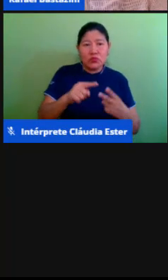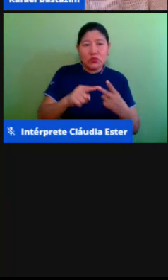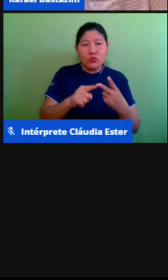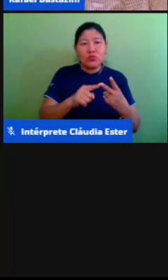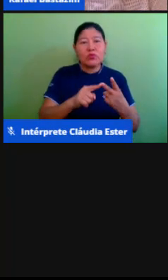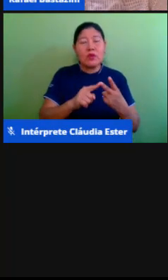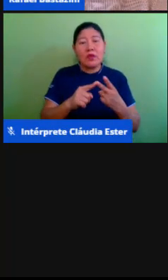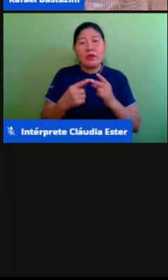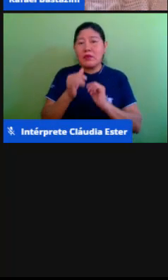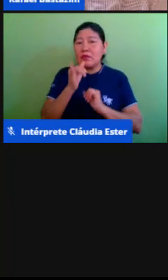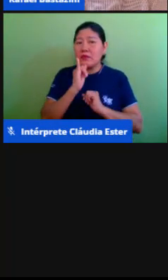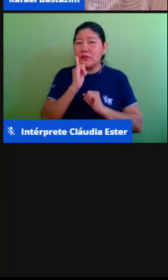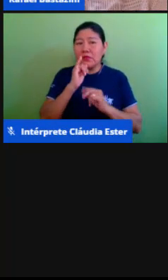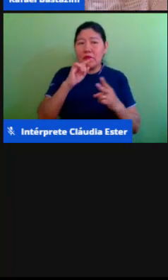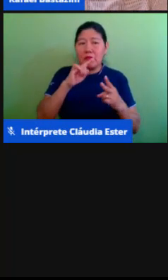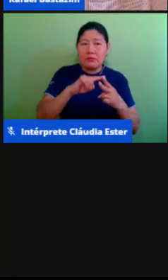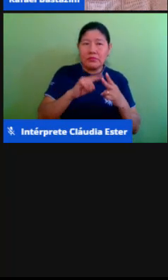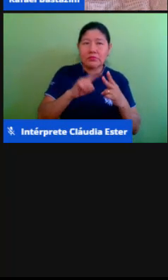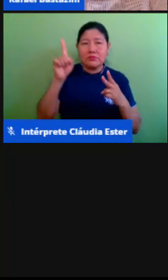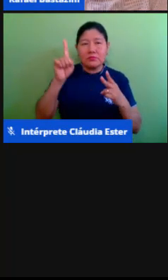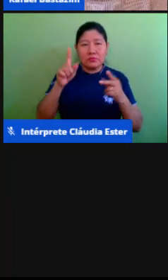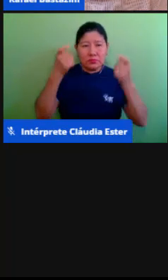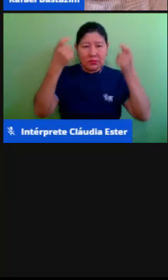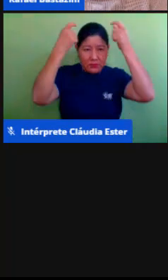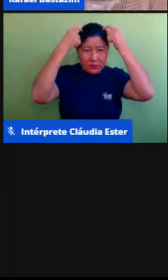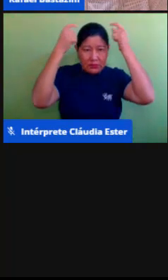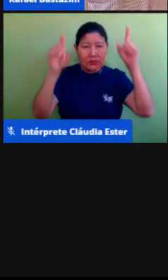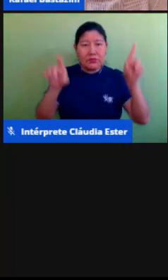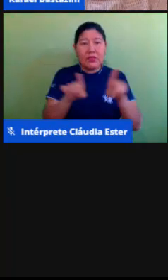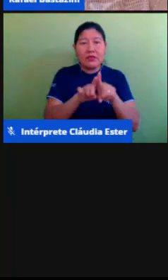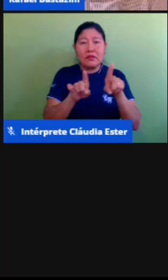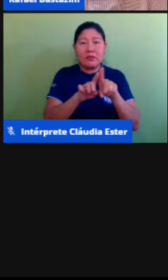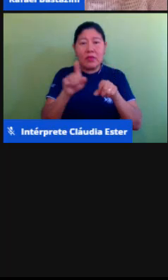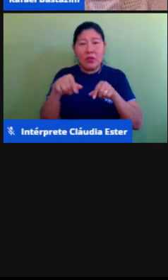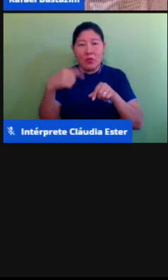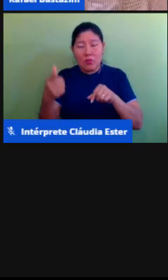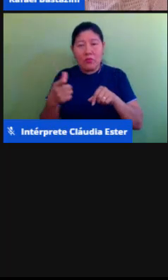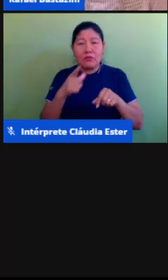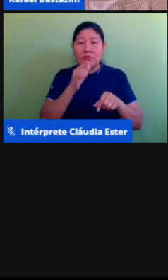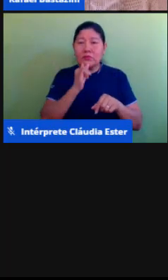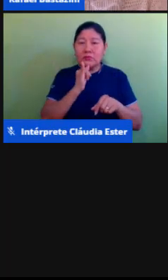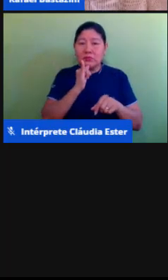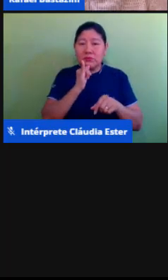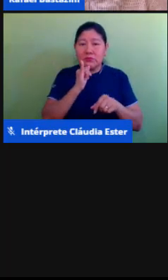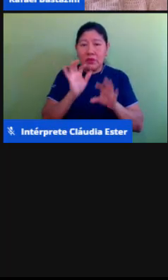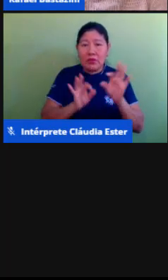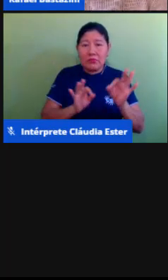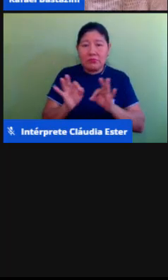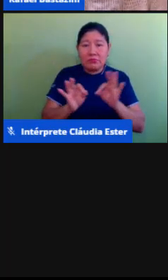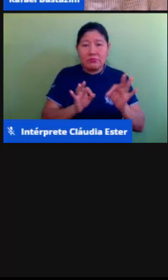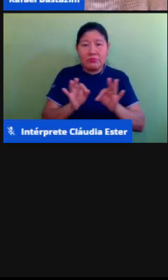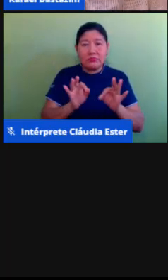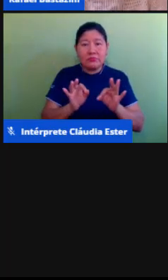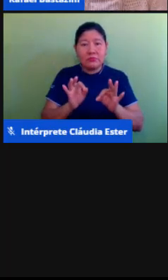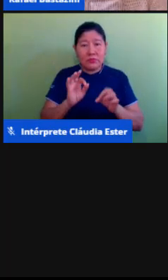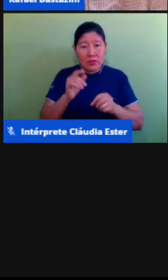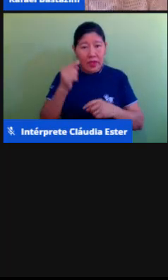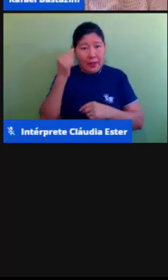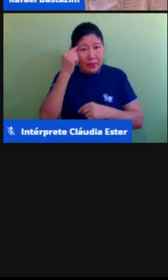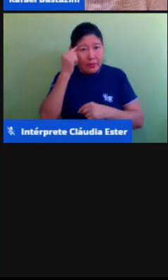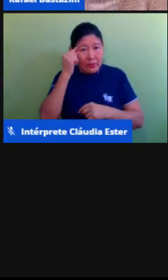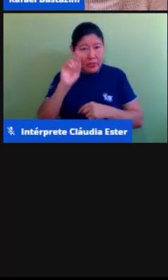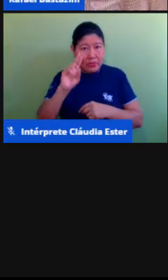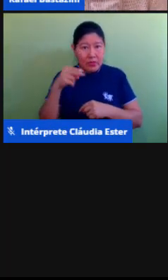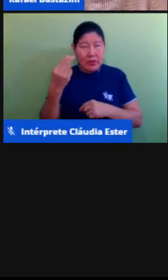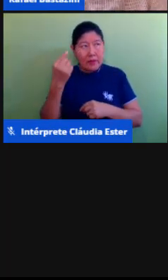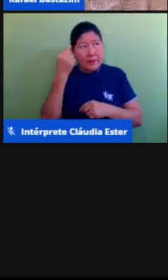tem um outro exemplo muito interessante para nós, que são aquelas paisagens de simulação. Então, por exemplo, quando a gente pensa num